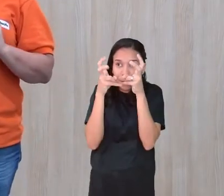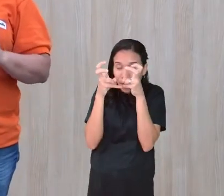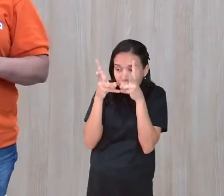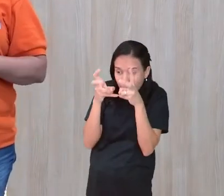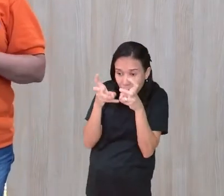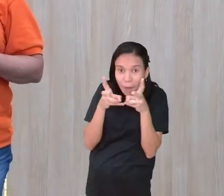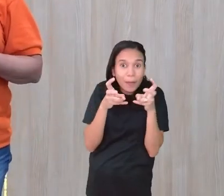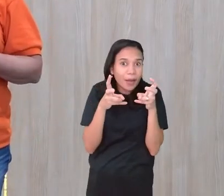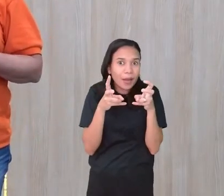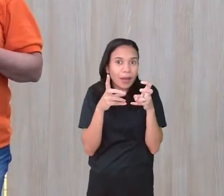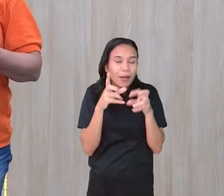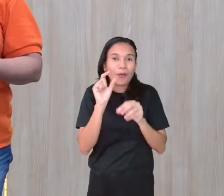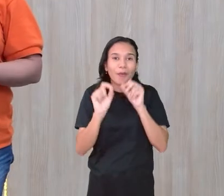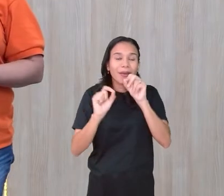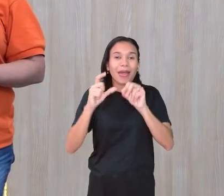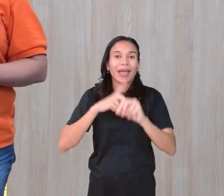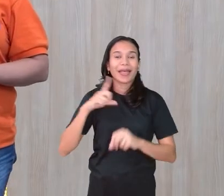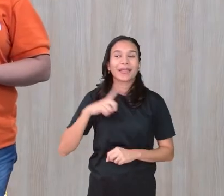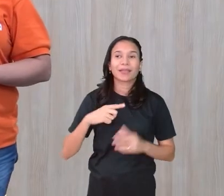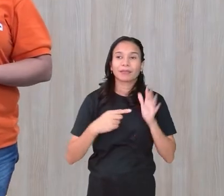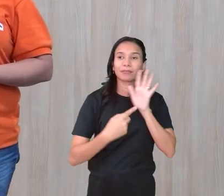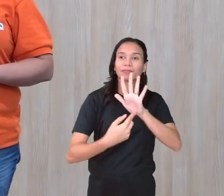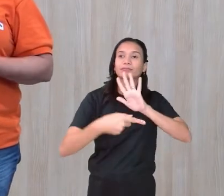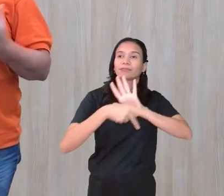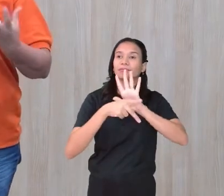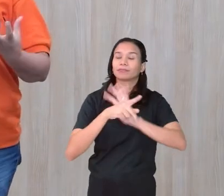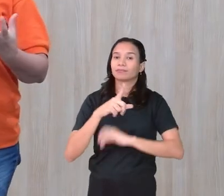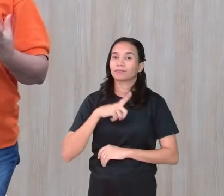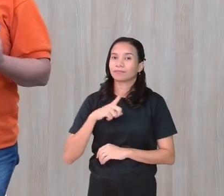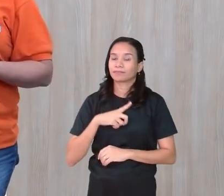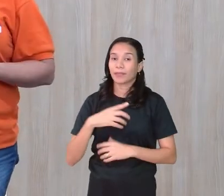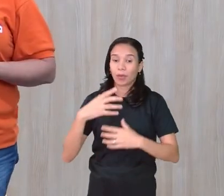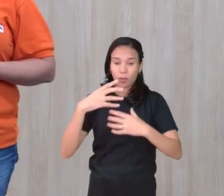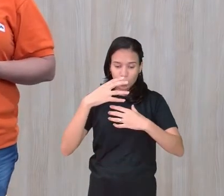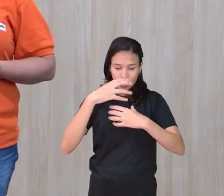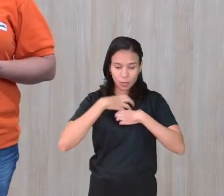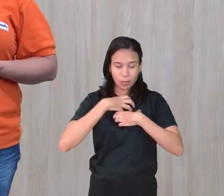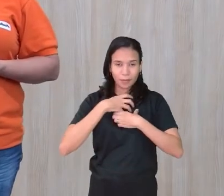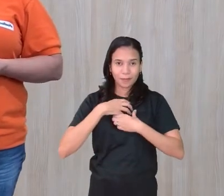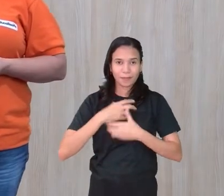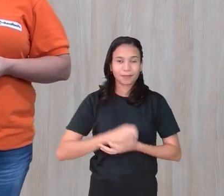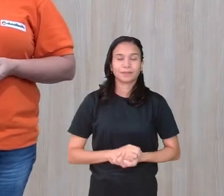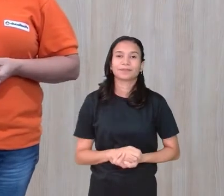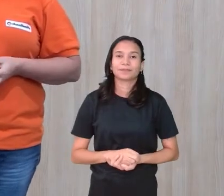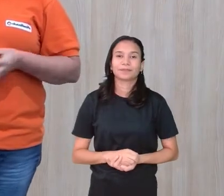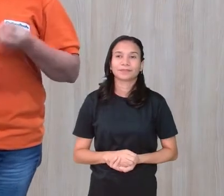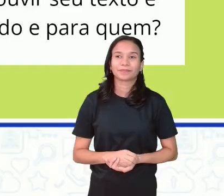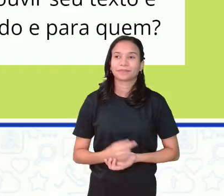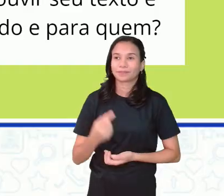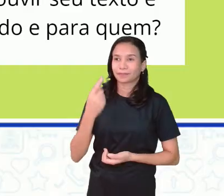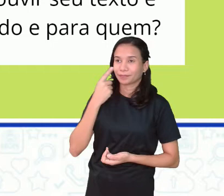não é? Trazendo essa representação, né? De sentido.